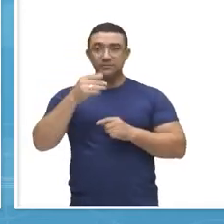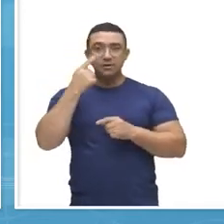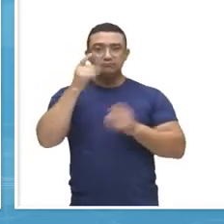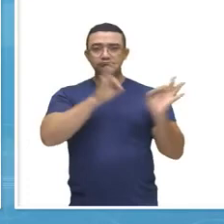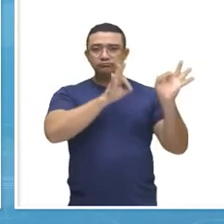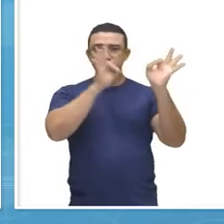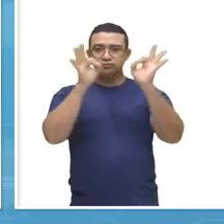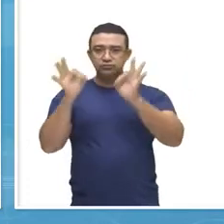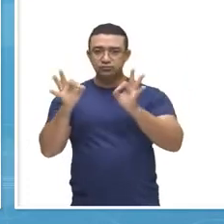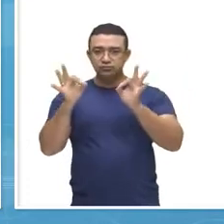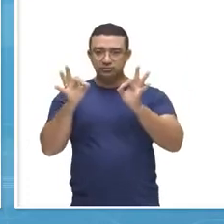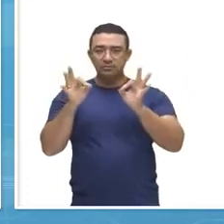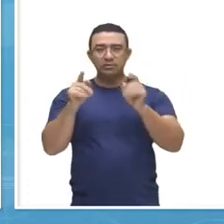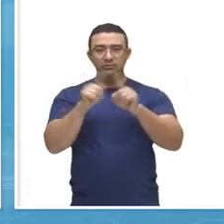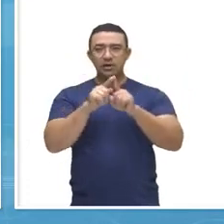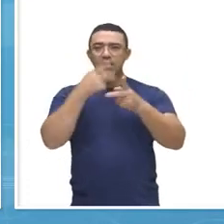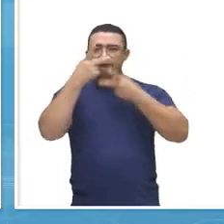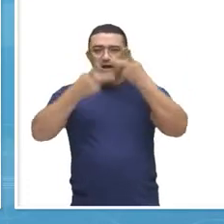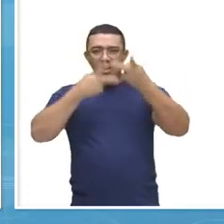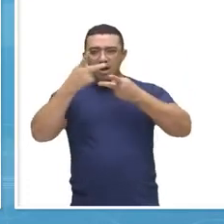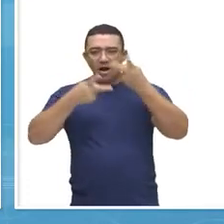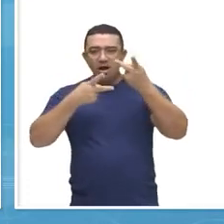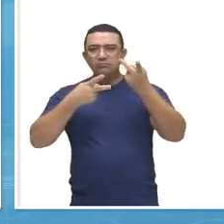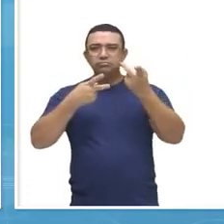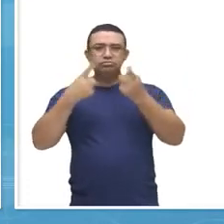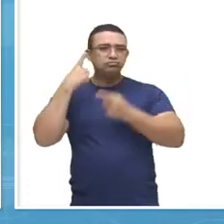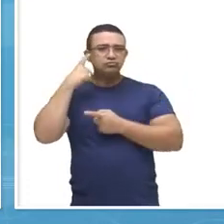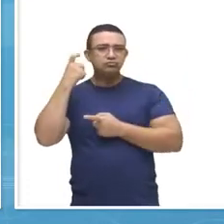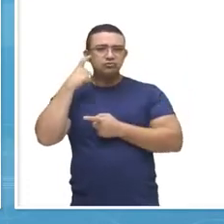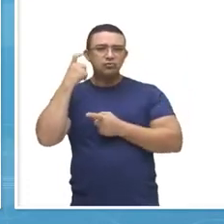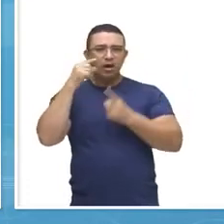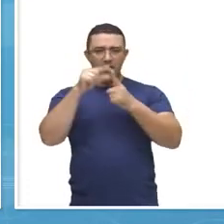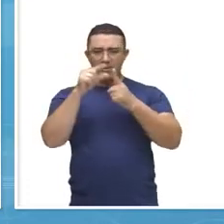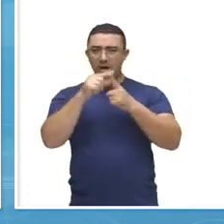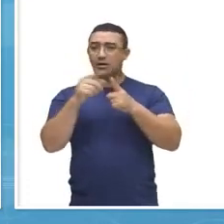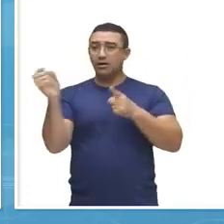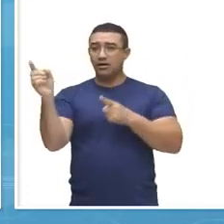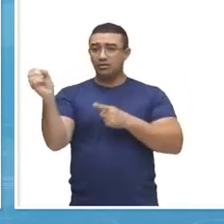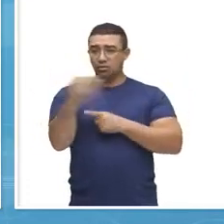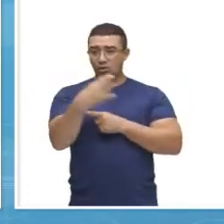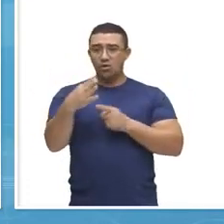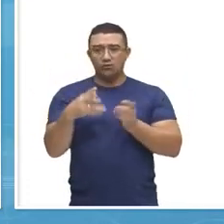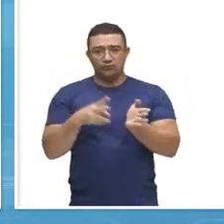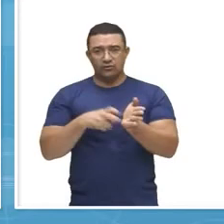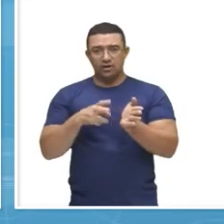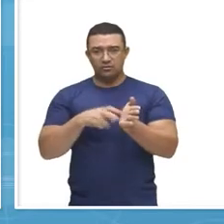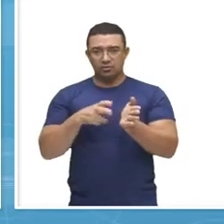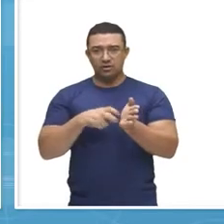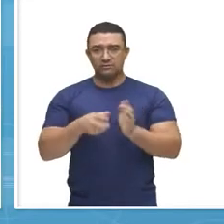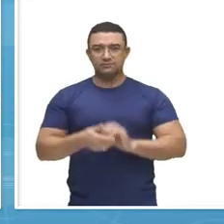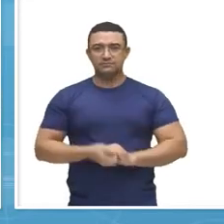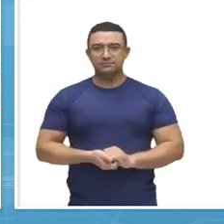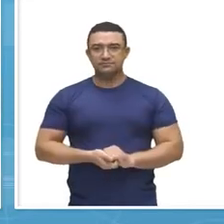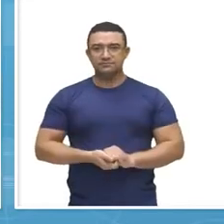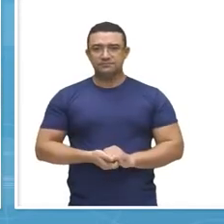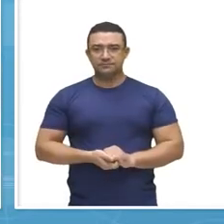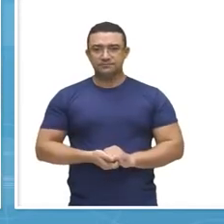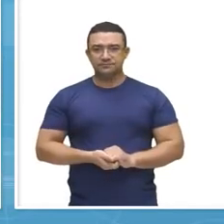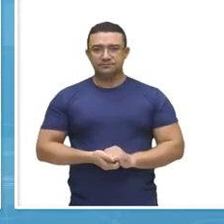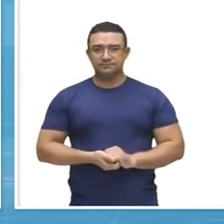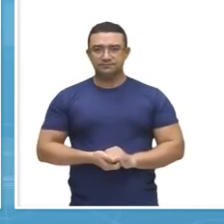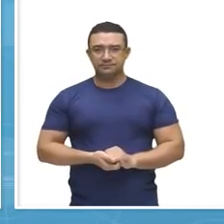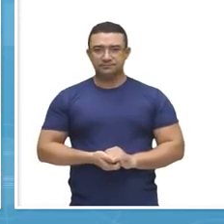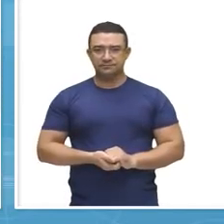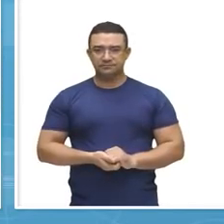na pronúncia, tá? E na tradução, claro, que são um novo vocabulário que vai enriquecer o vocabulário de vocês. Olha só. Drop the